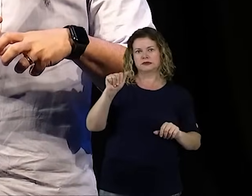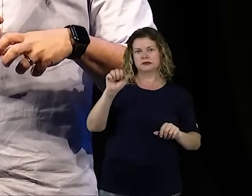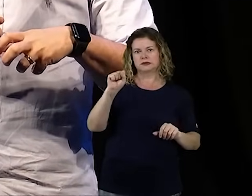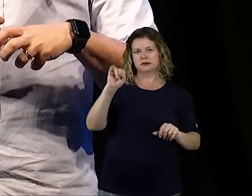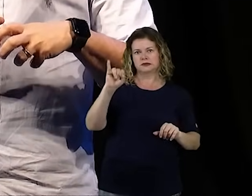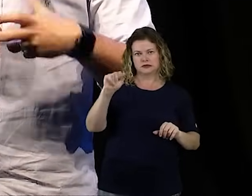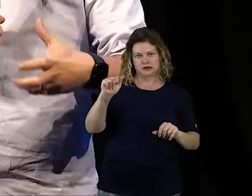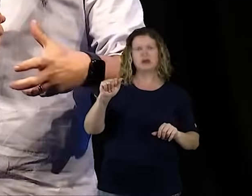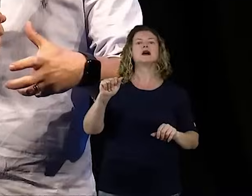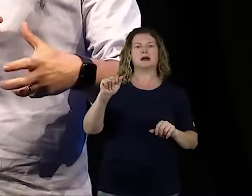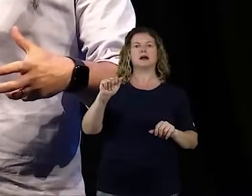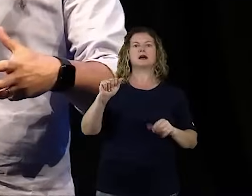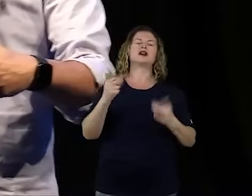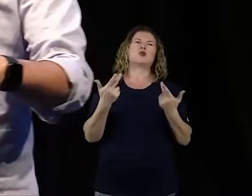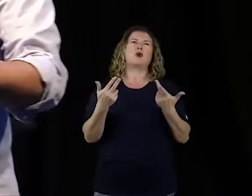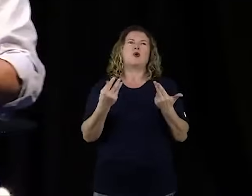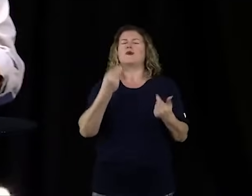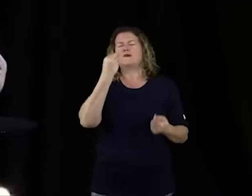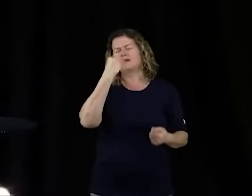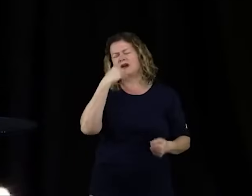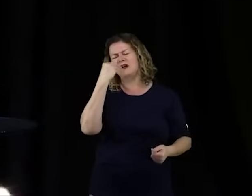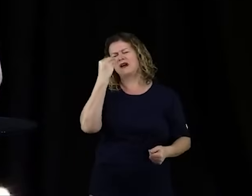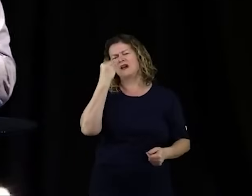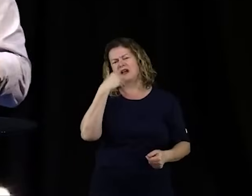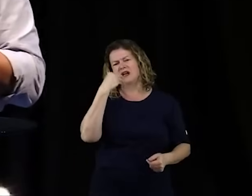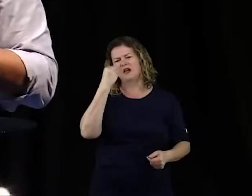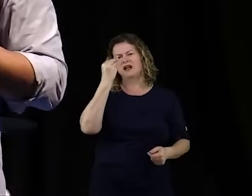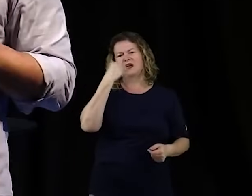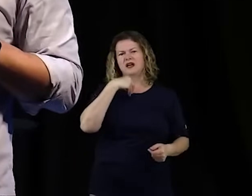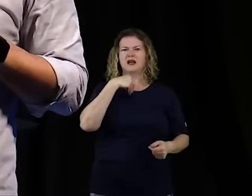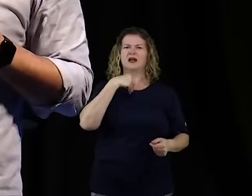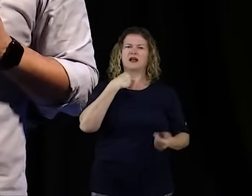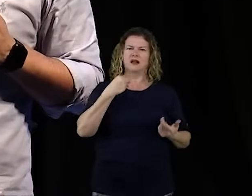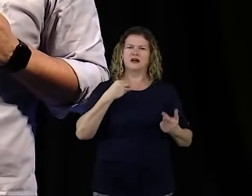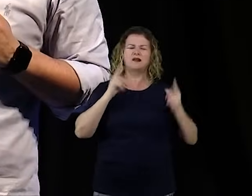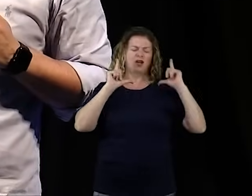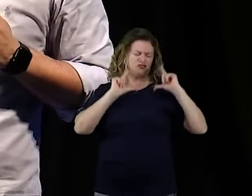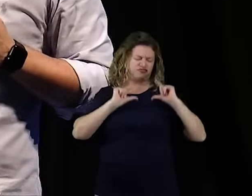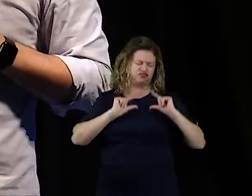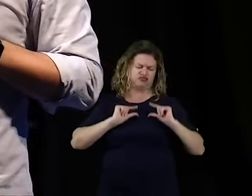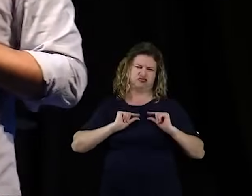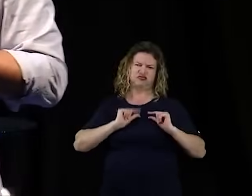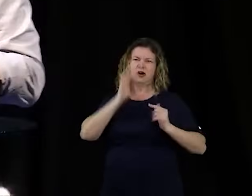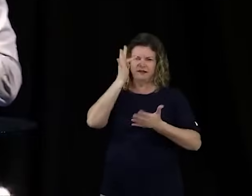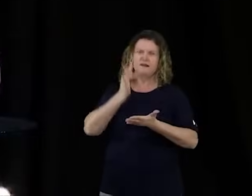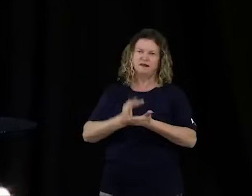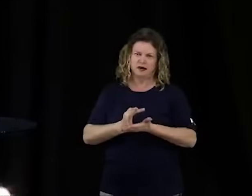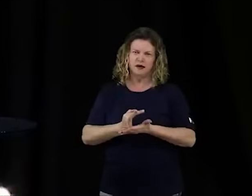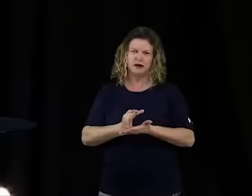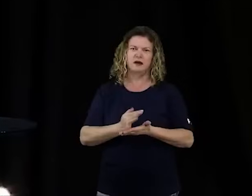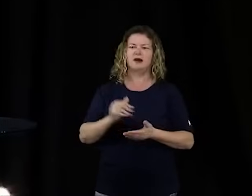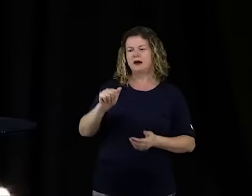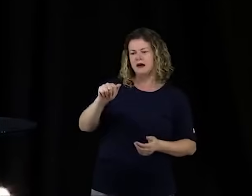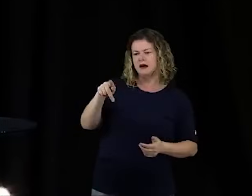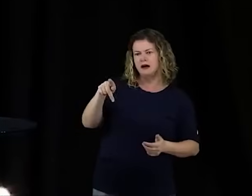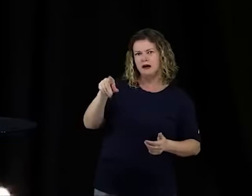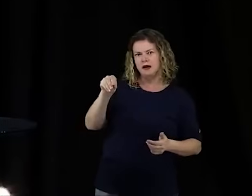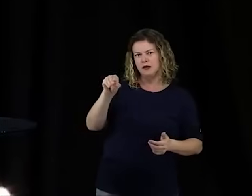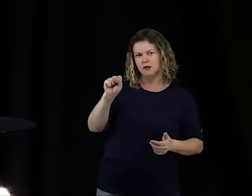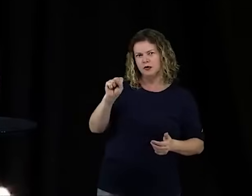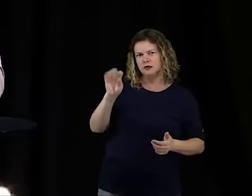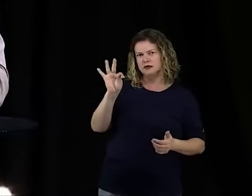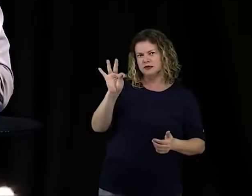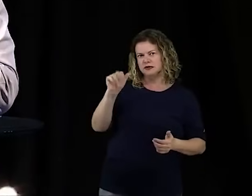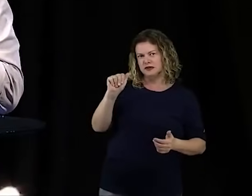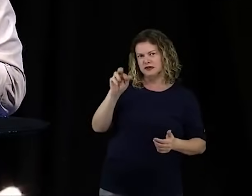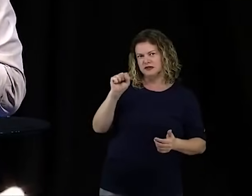eh enfraquecimento ou o o esfriamento da Fé nós tratamos a respeito da culpa nós tratamos